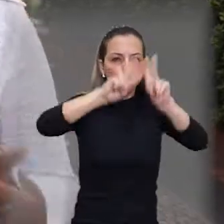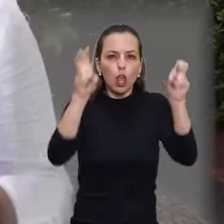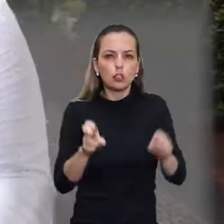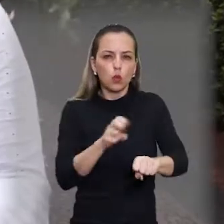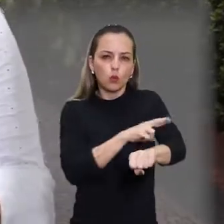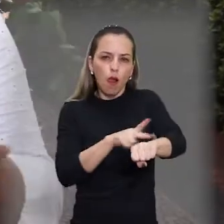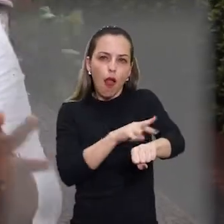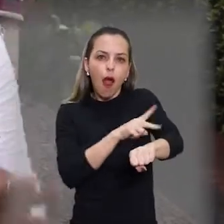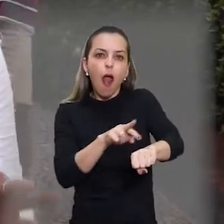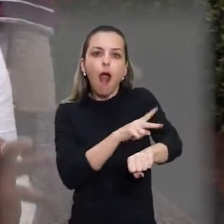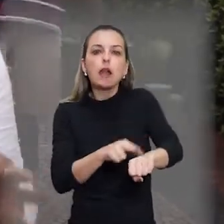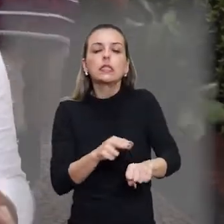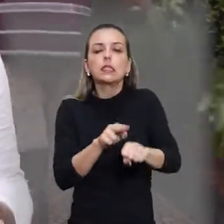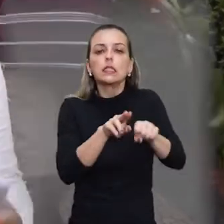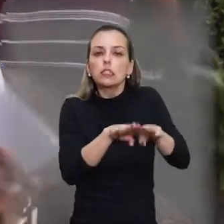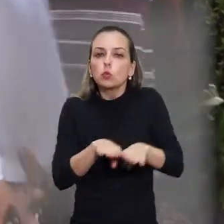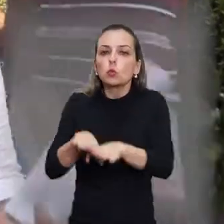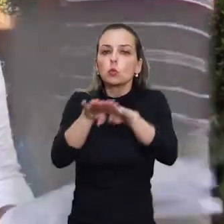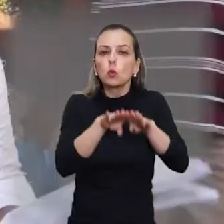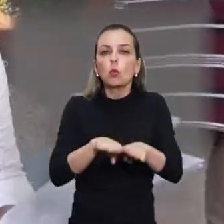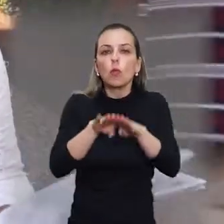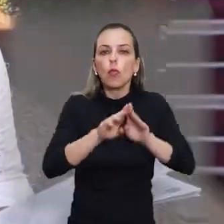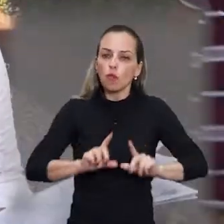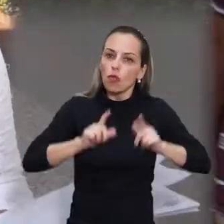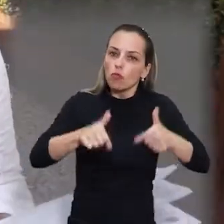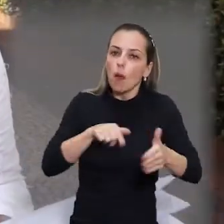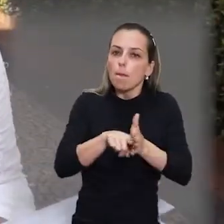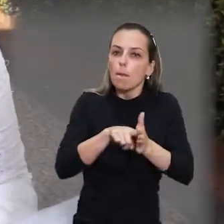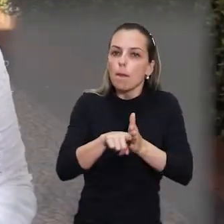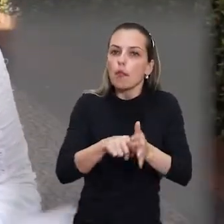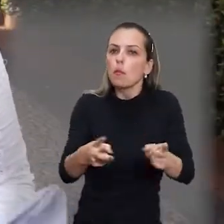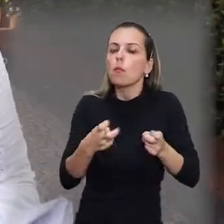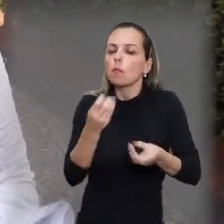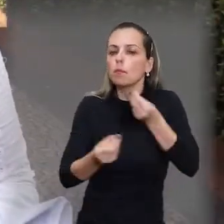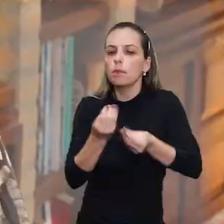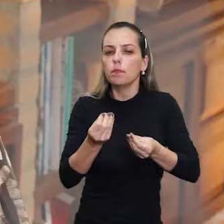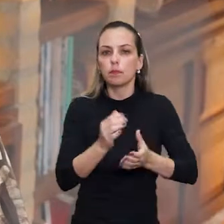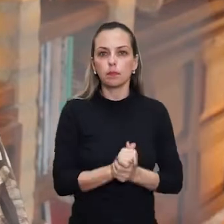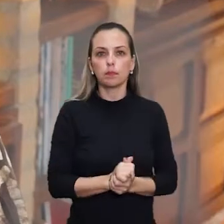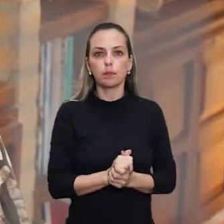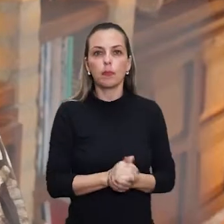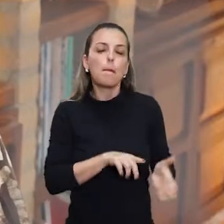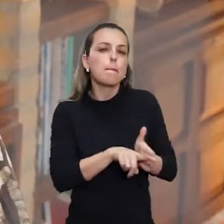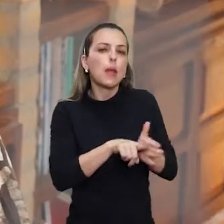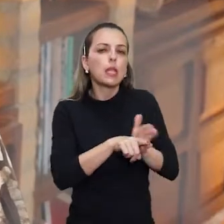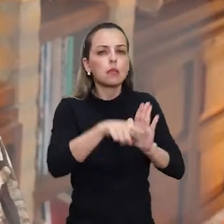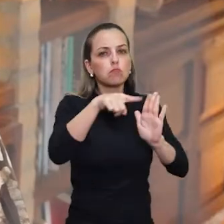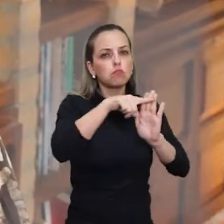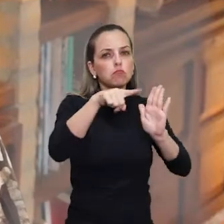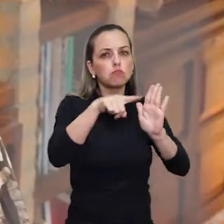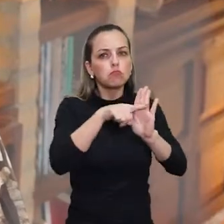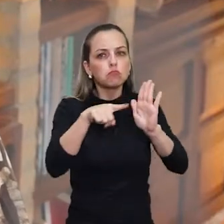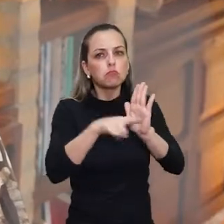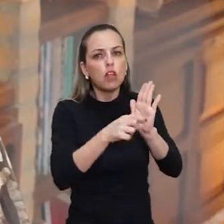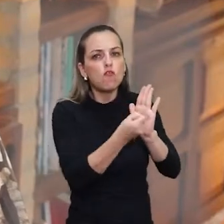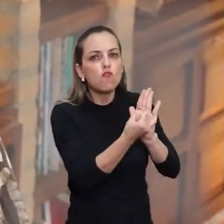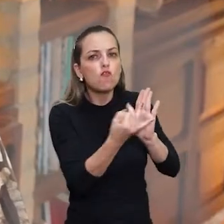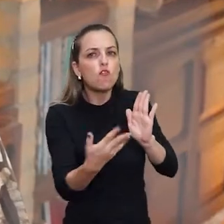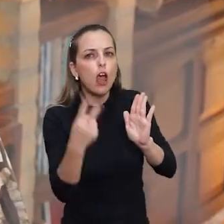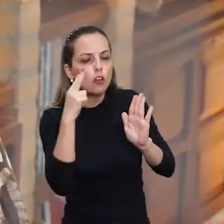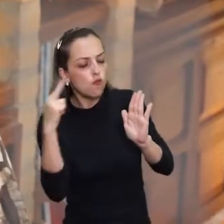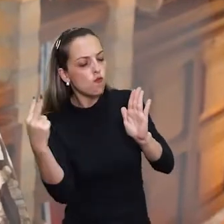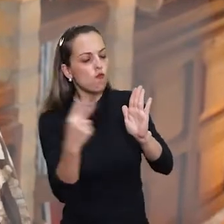pessoas diretamente envolvidas na causa da igualdade racial estão lendo este dado? Essa pesquisa tem muitas questões para que a gente